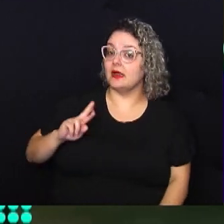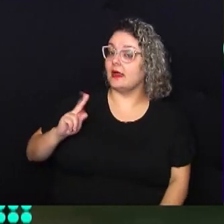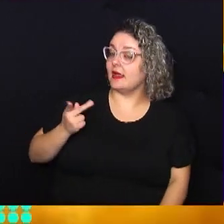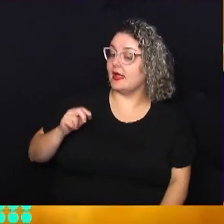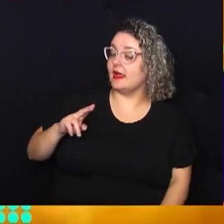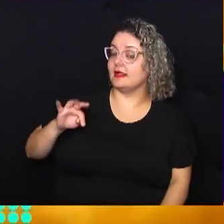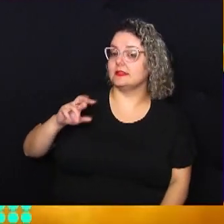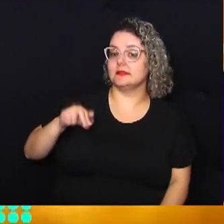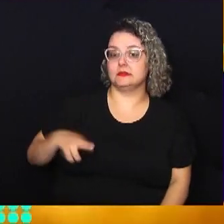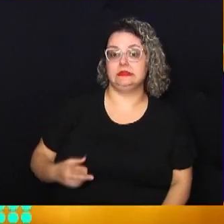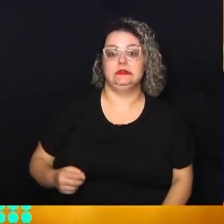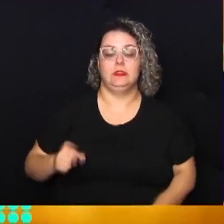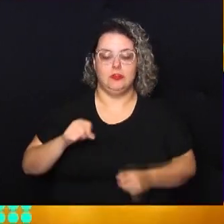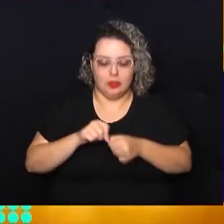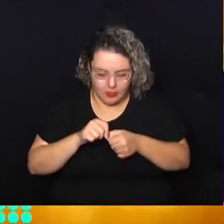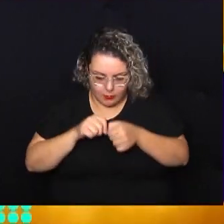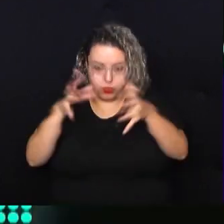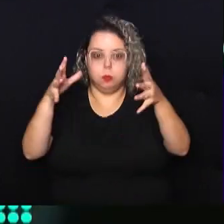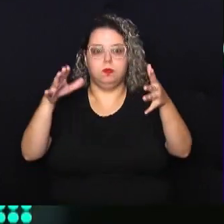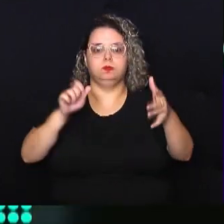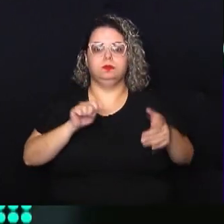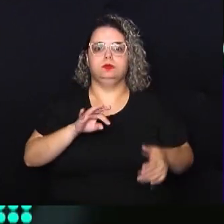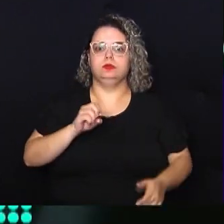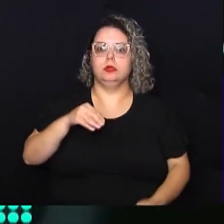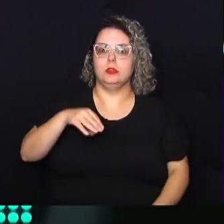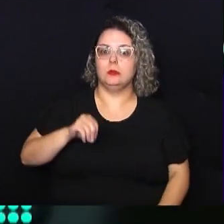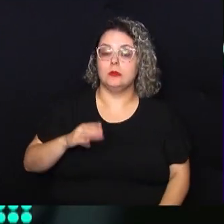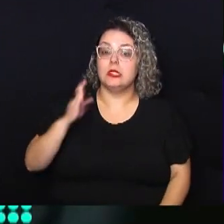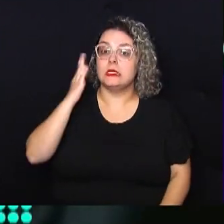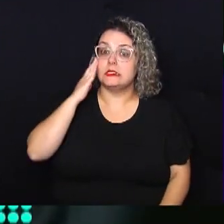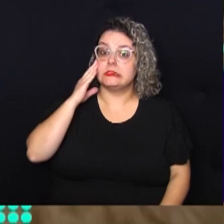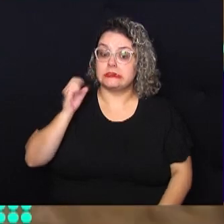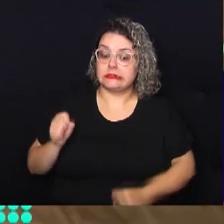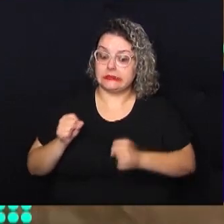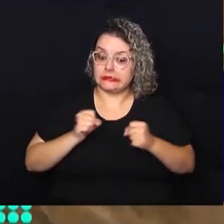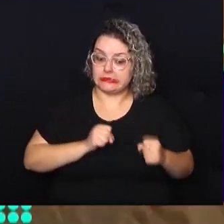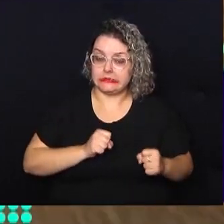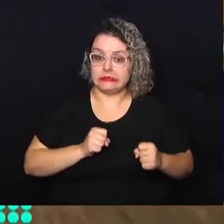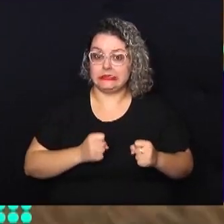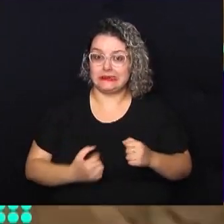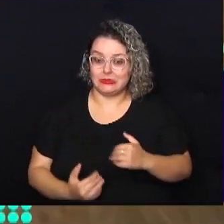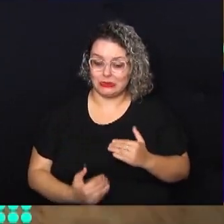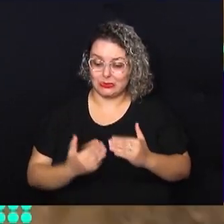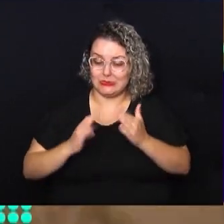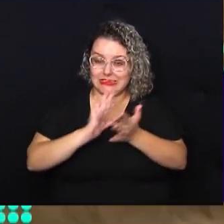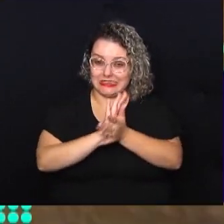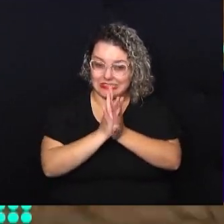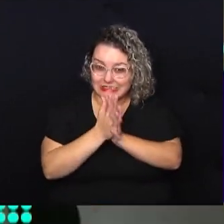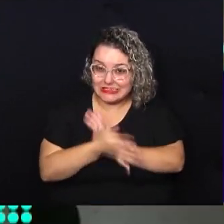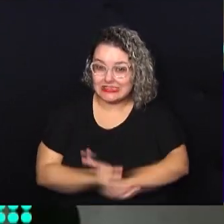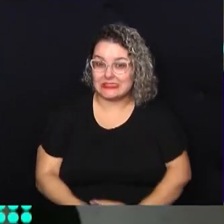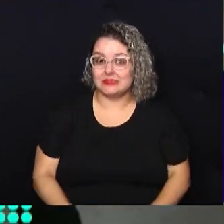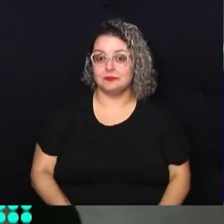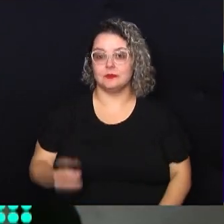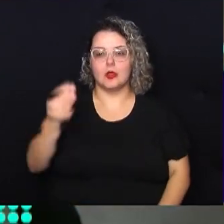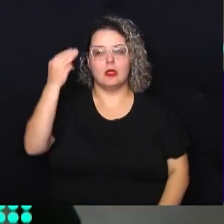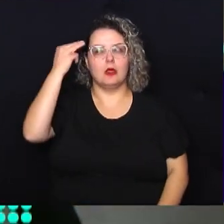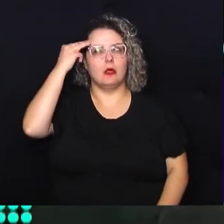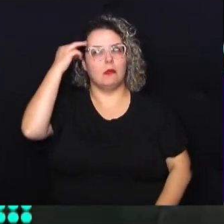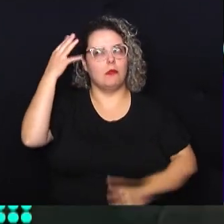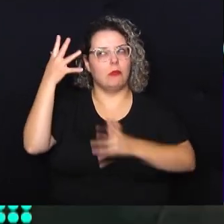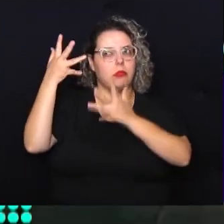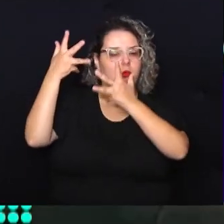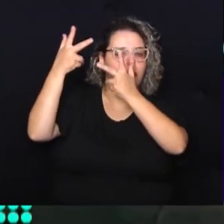bomba atômica, o cientista sabia do poder de destruição que estava criando. Apesar de sua mente brilhante